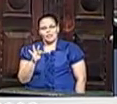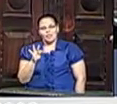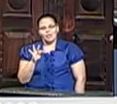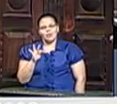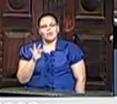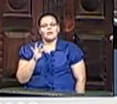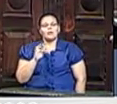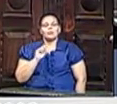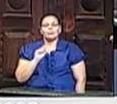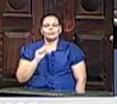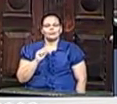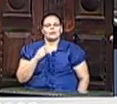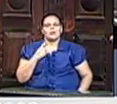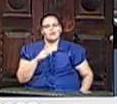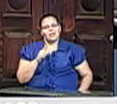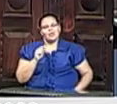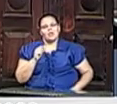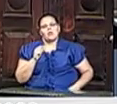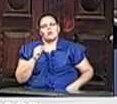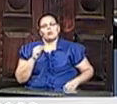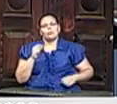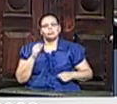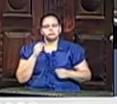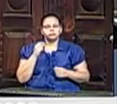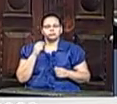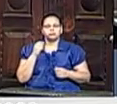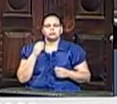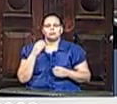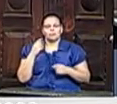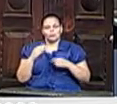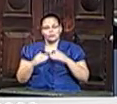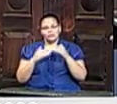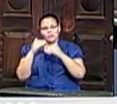e sobre a contradição no processo de alianças eleitorais,